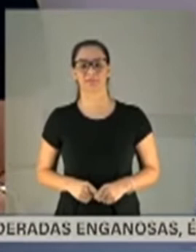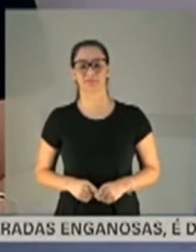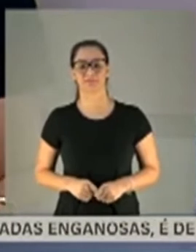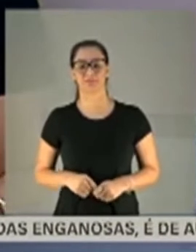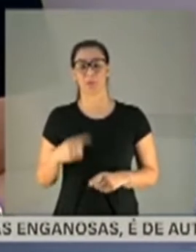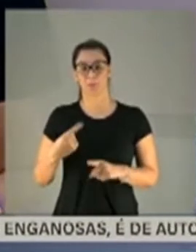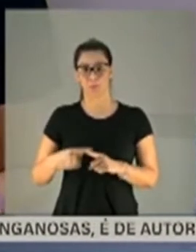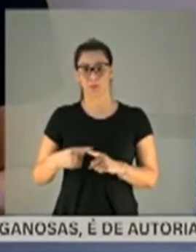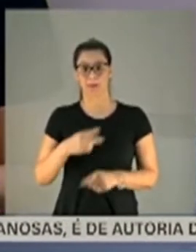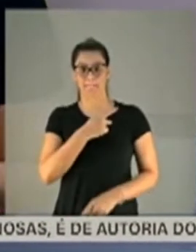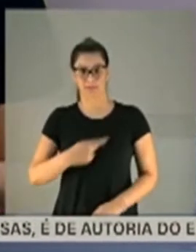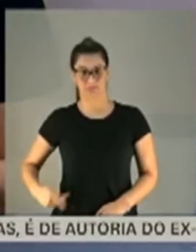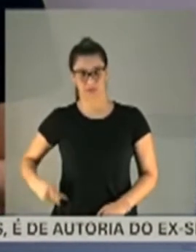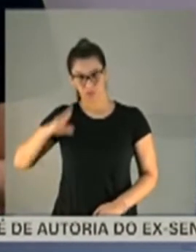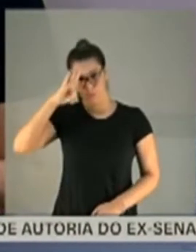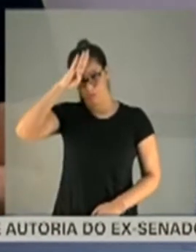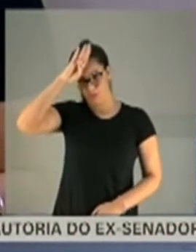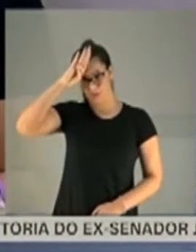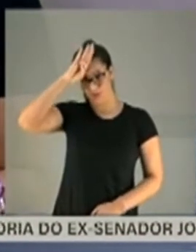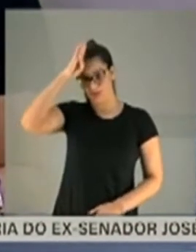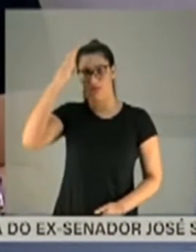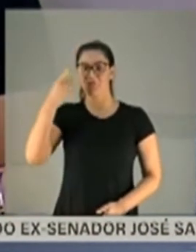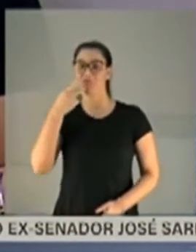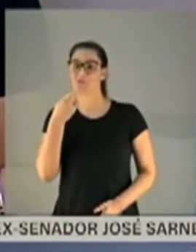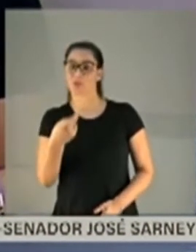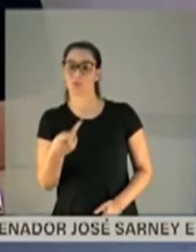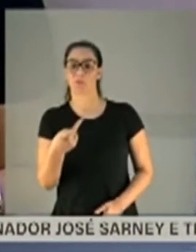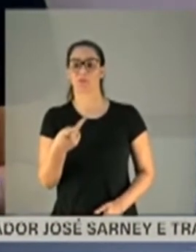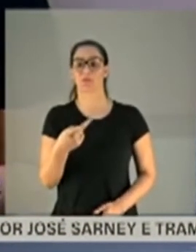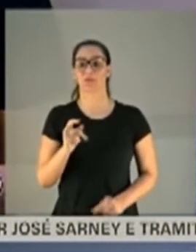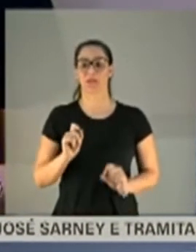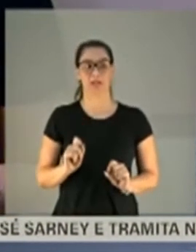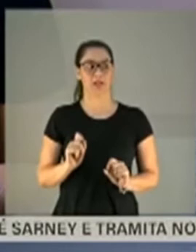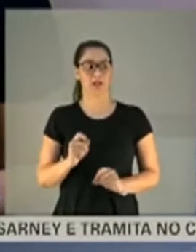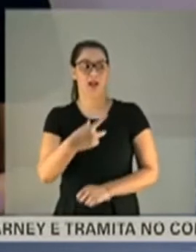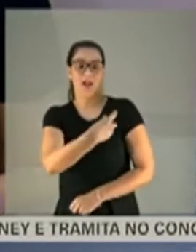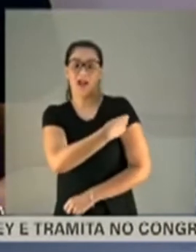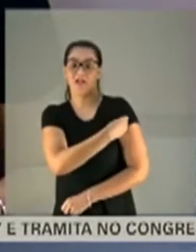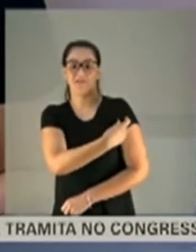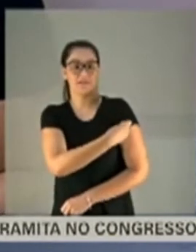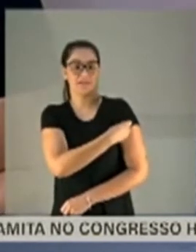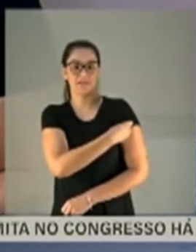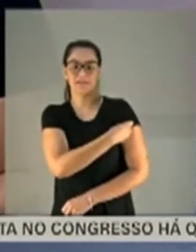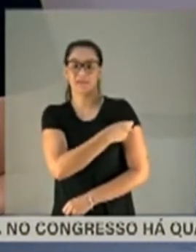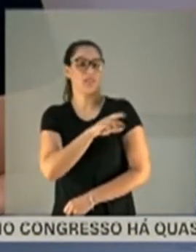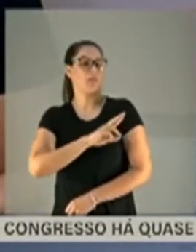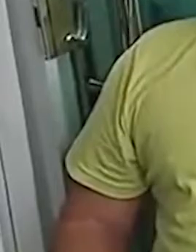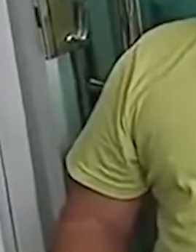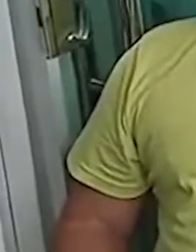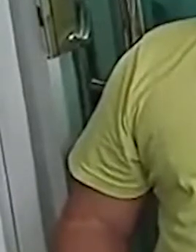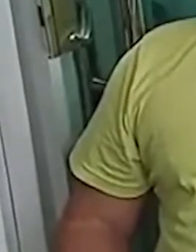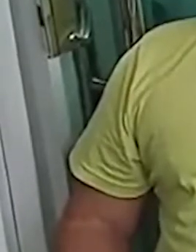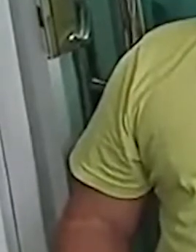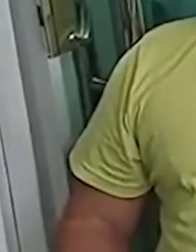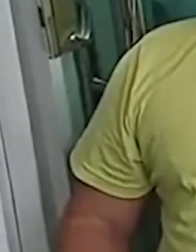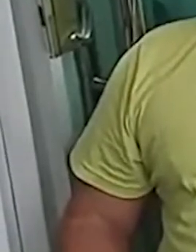do presidente da República, naquele momento, dizendo que a vacina não seria, de fato, incorporada.